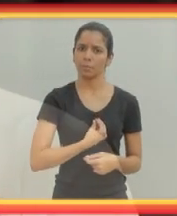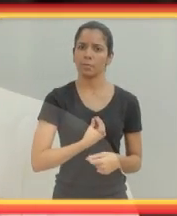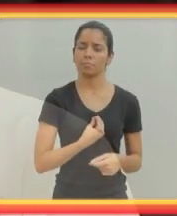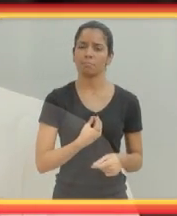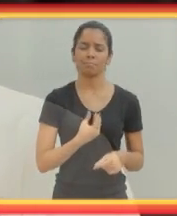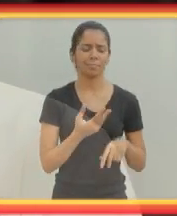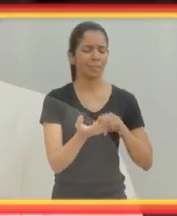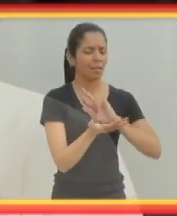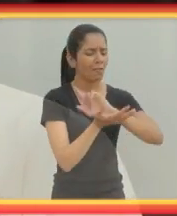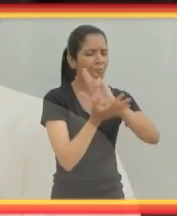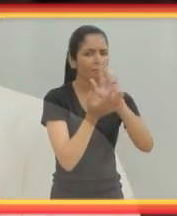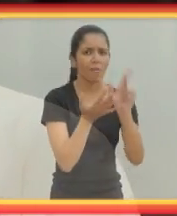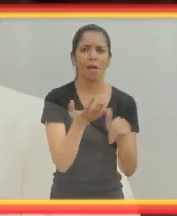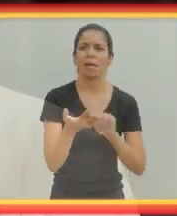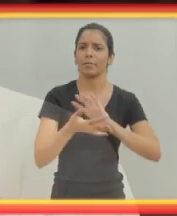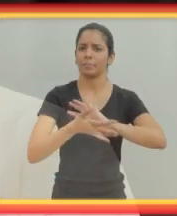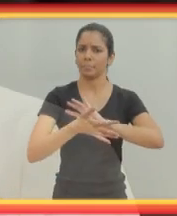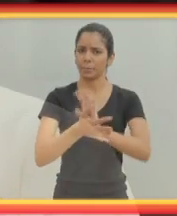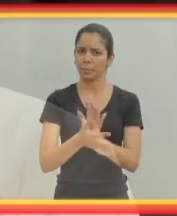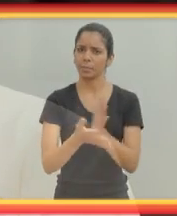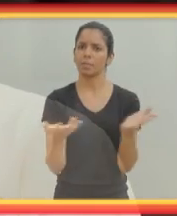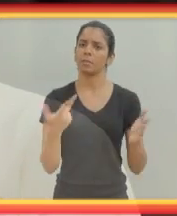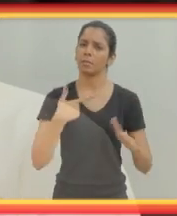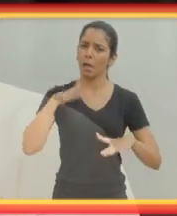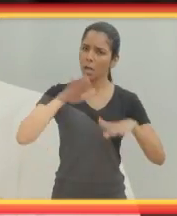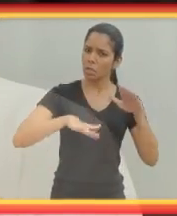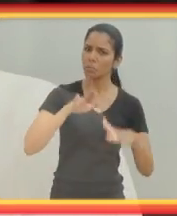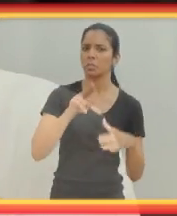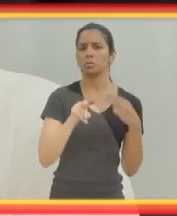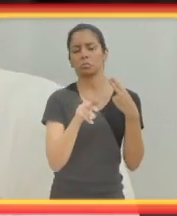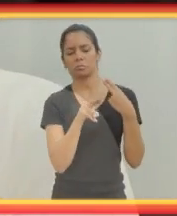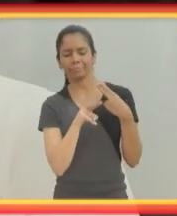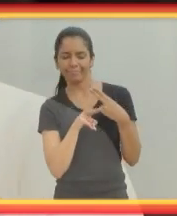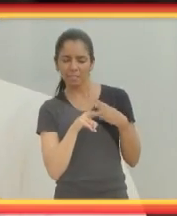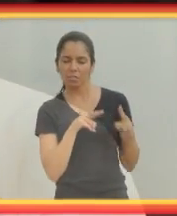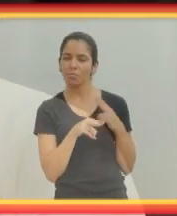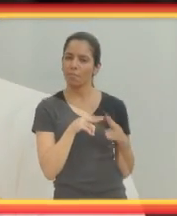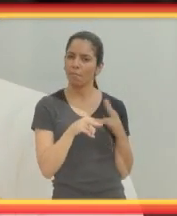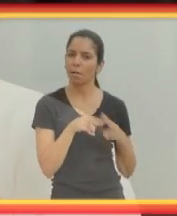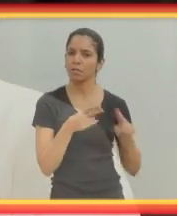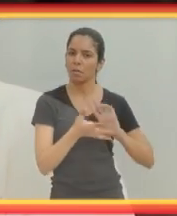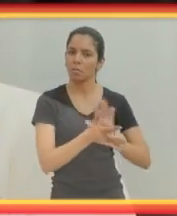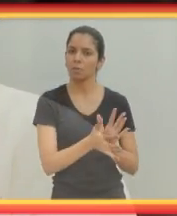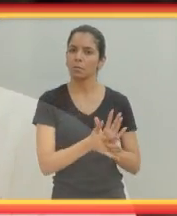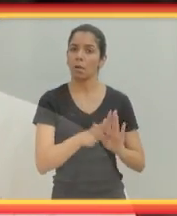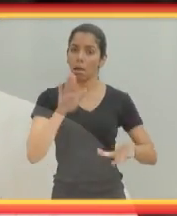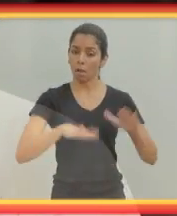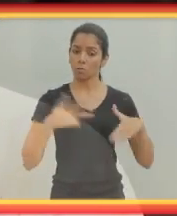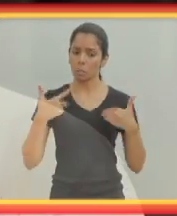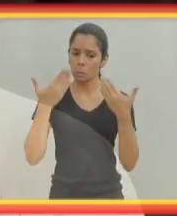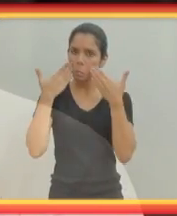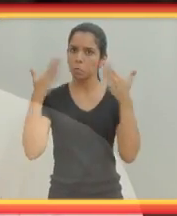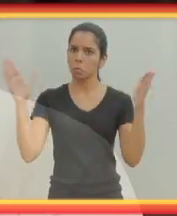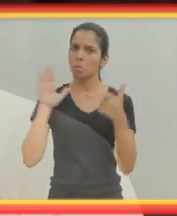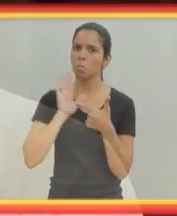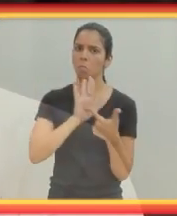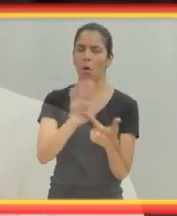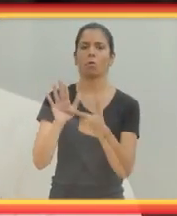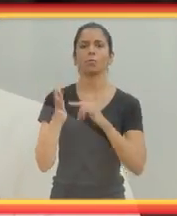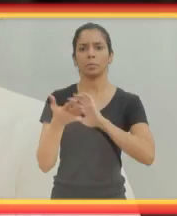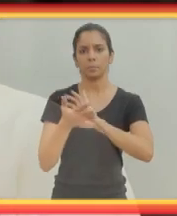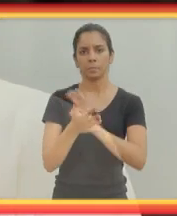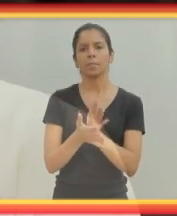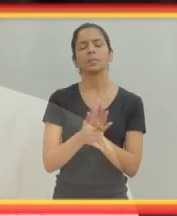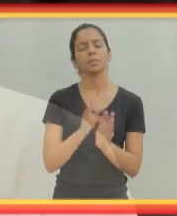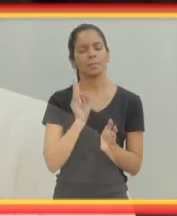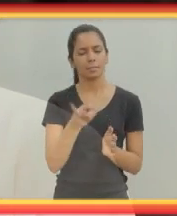vive. São várias formas de preconceito, às vezes bem disfarçados ou bem à